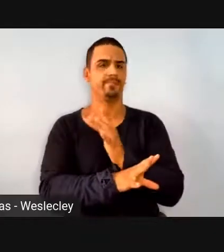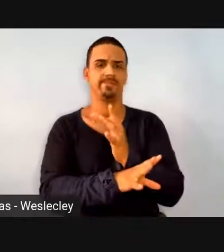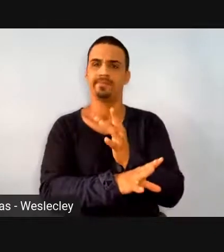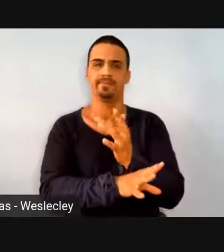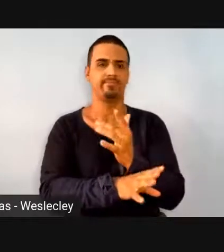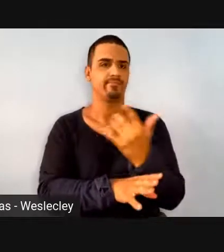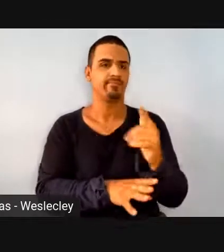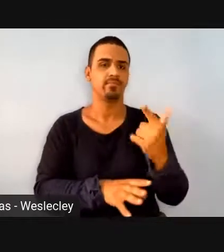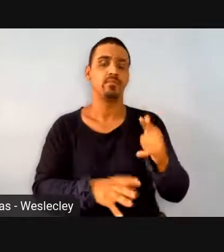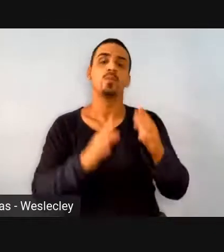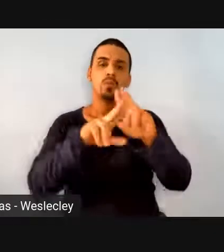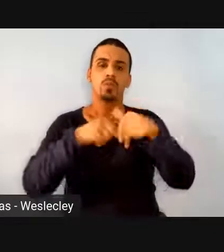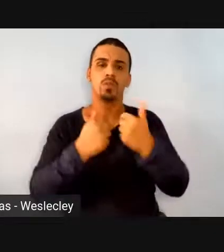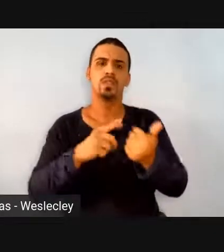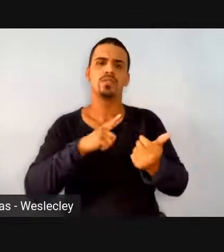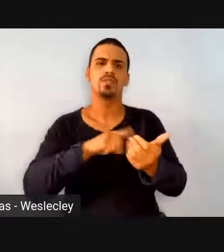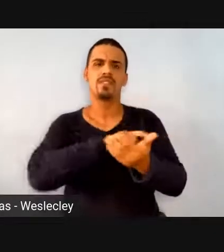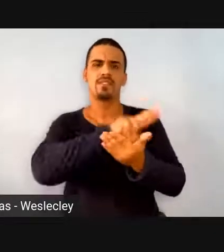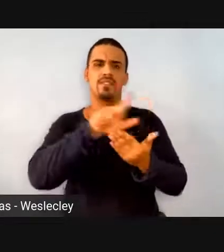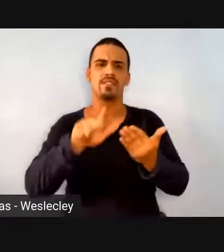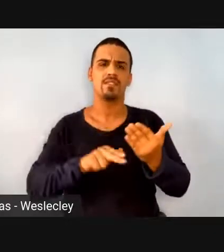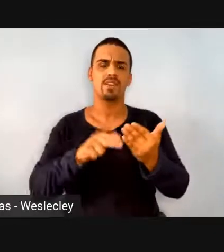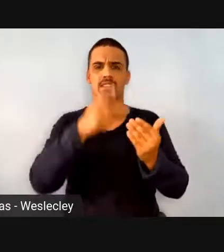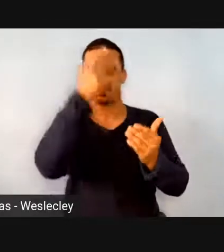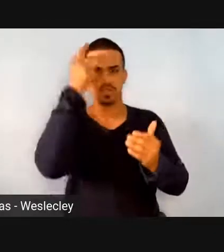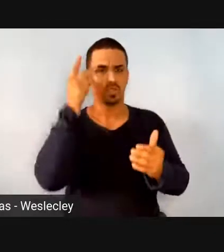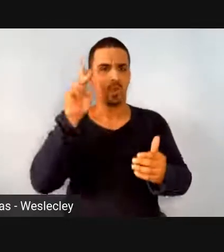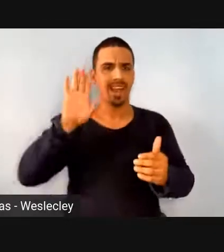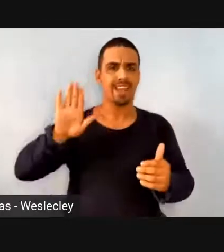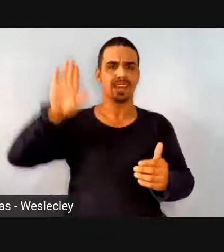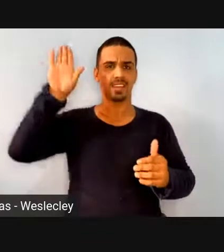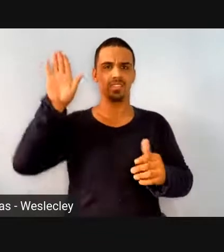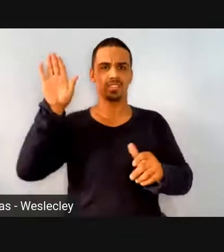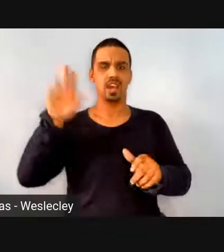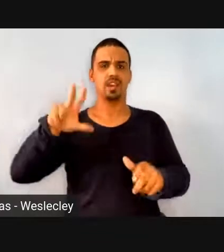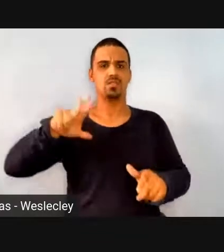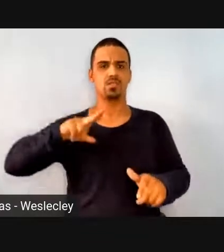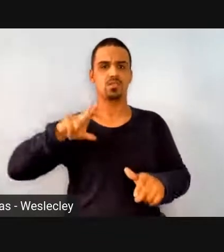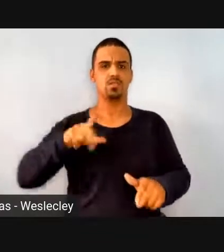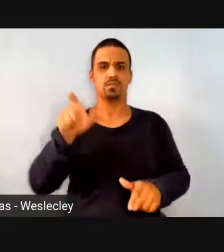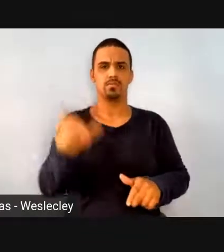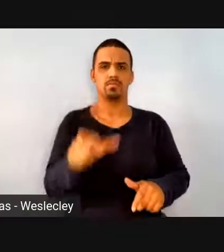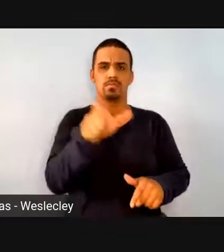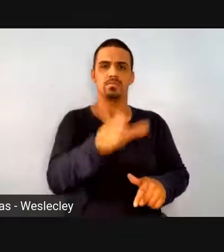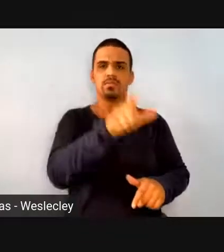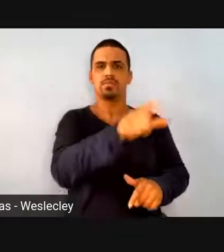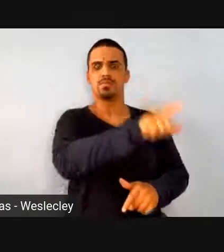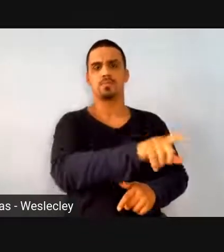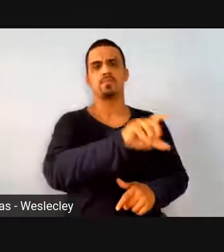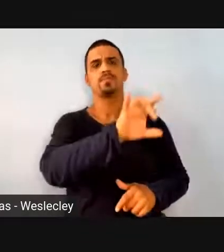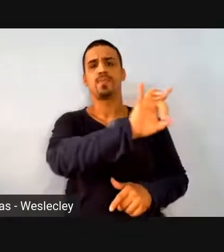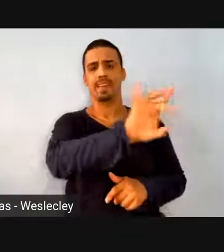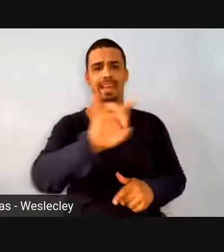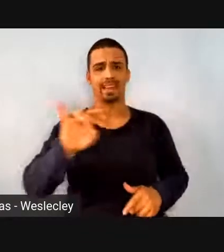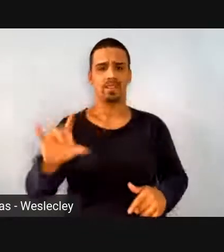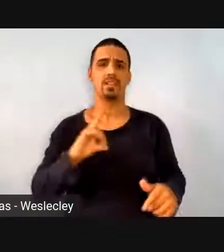tem, inevitavelmente, muitas candidaturas individuais, que cada uma delas vai querer arrecadar e cada uma delas tem que prestar contas.